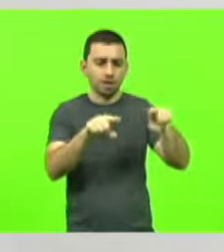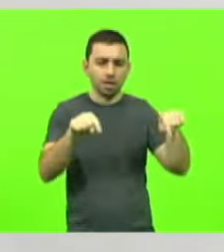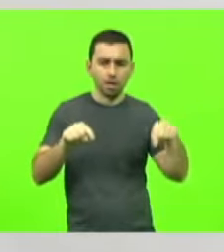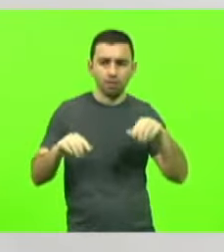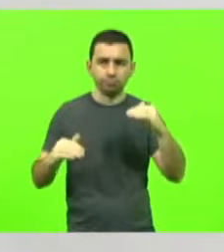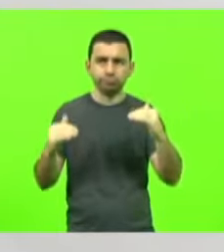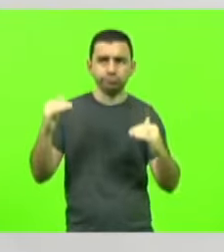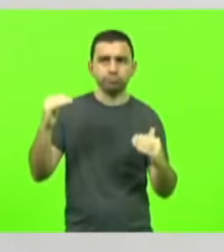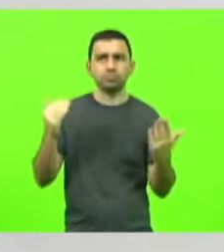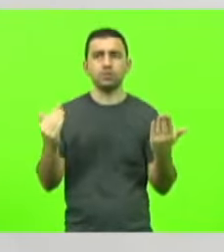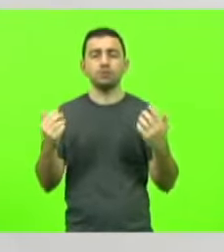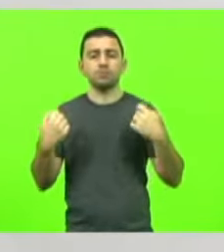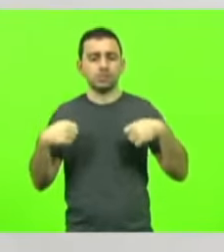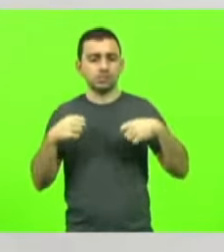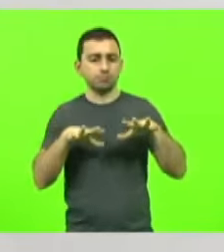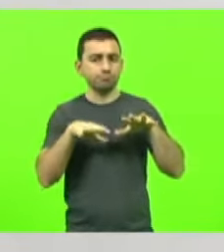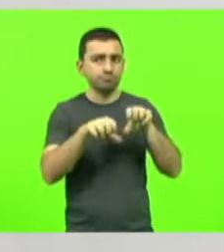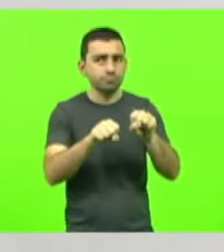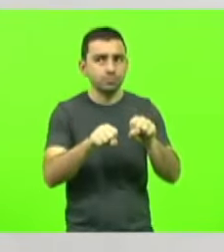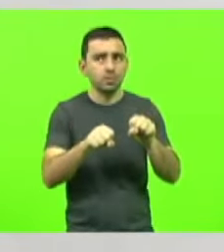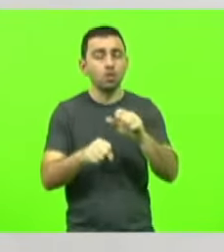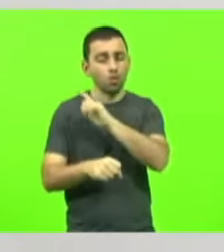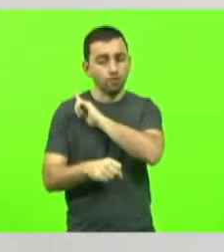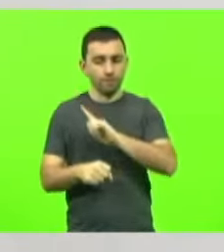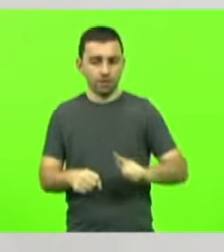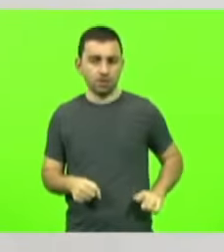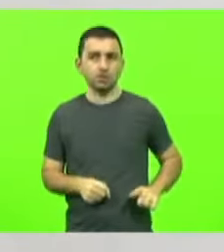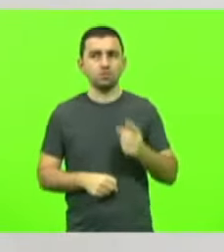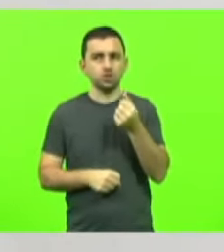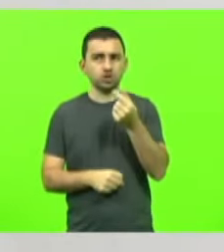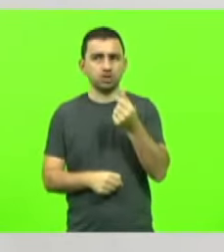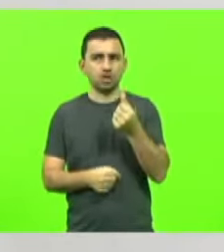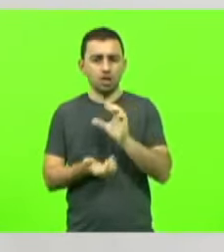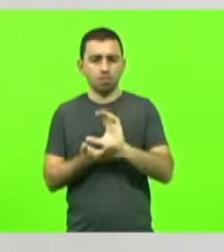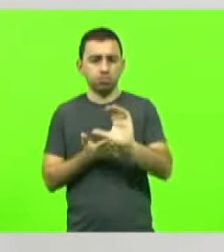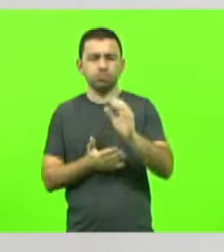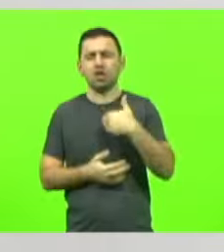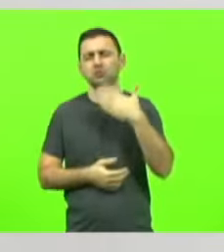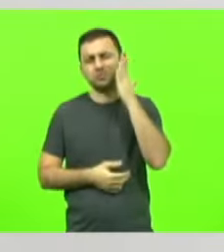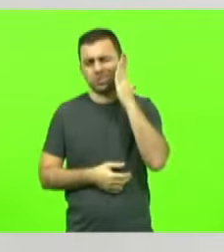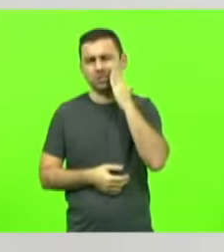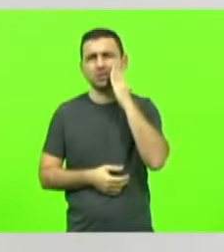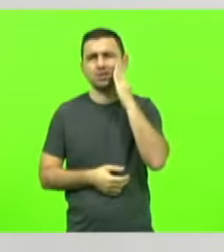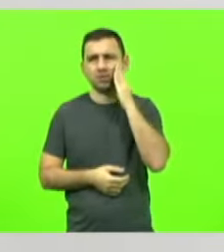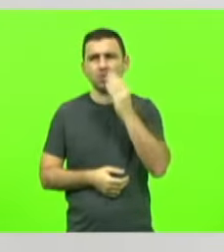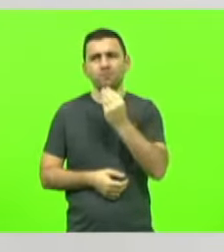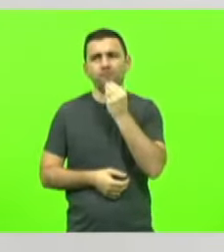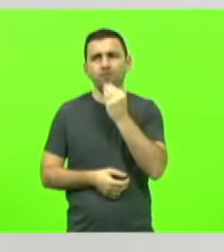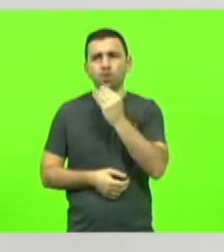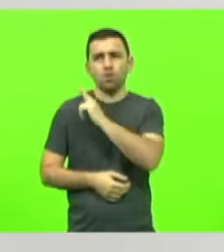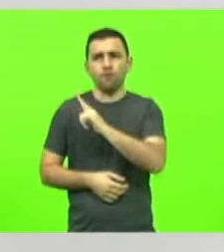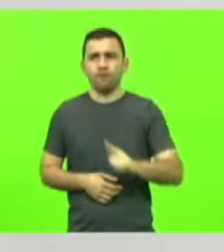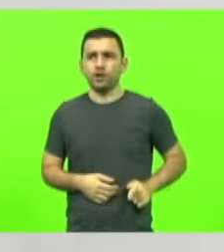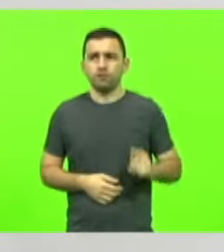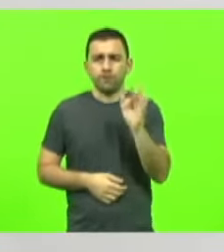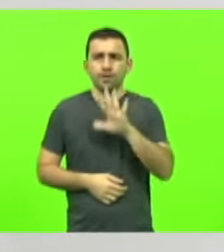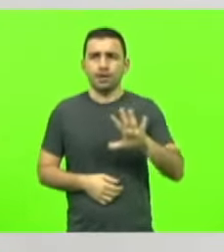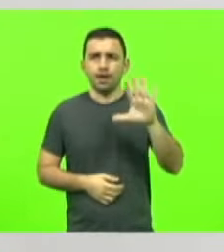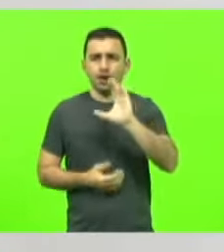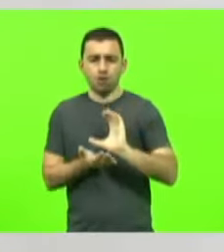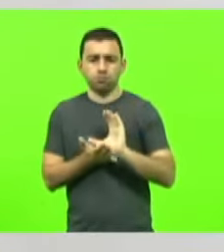fazer apropriação, que o governador tem dinheiro para colocar em caixa, isso eu sei, tenho absoluta certeza. Só o governo federal mandou 2 bilhões e